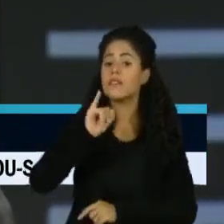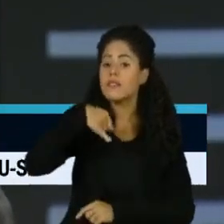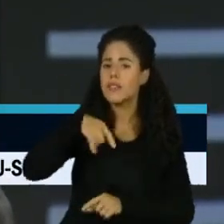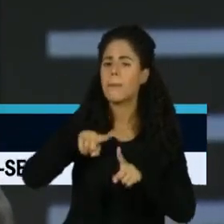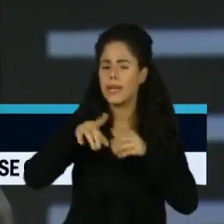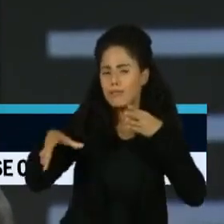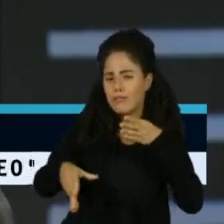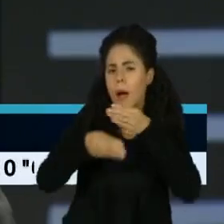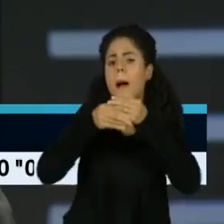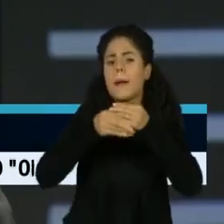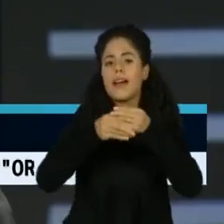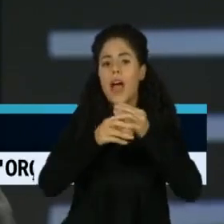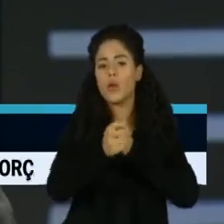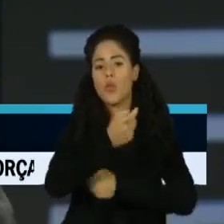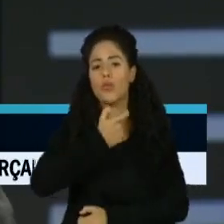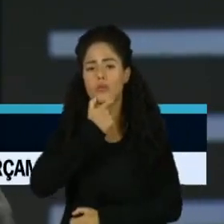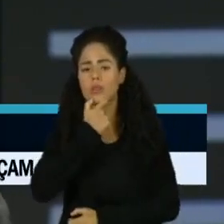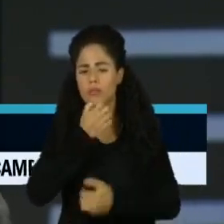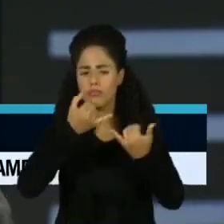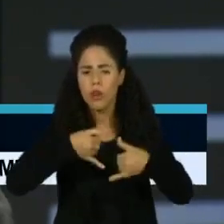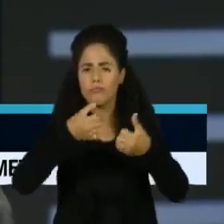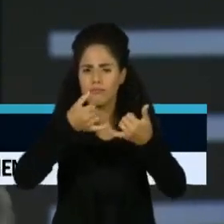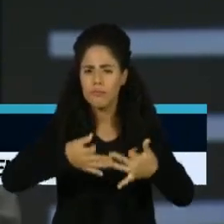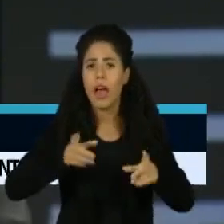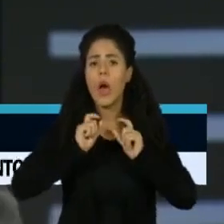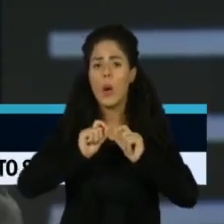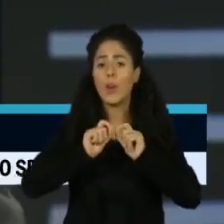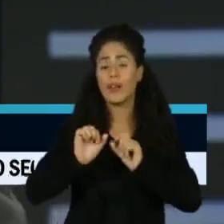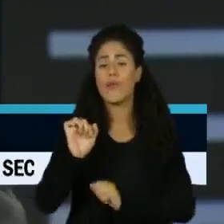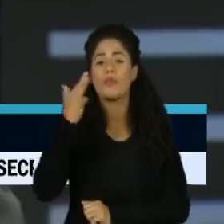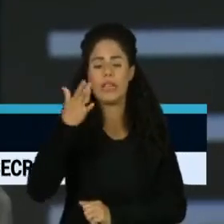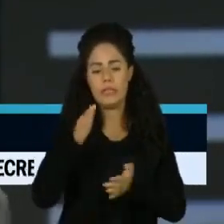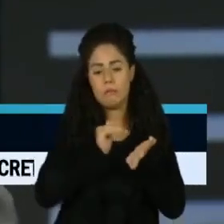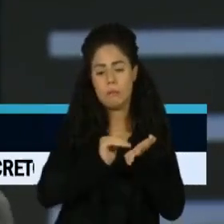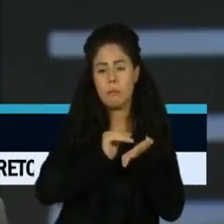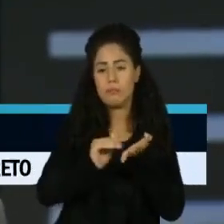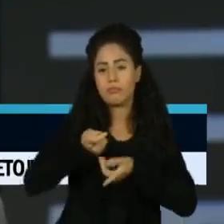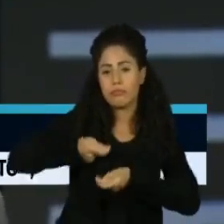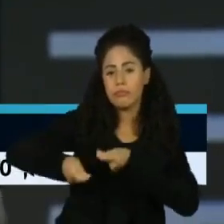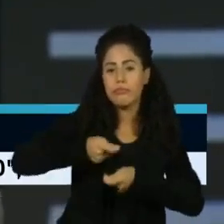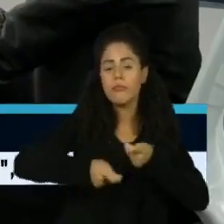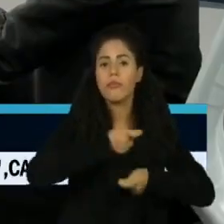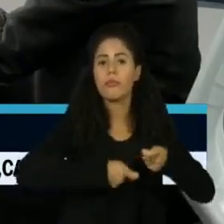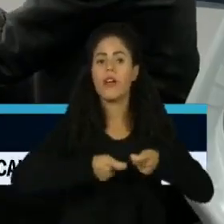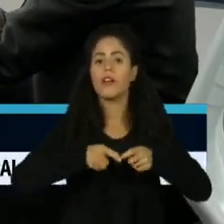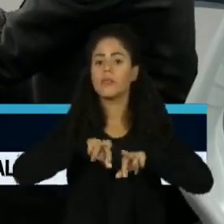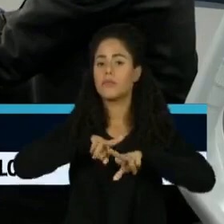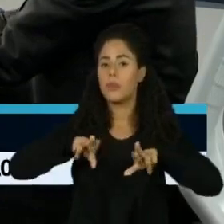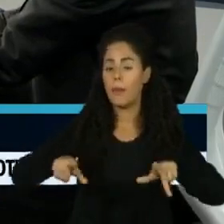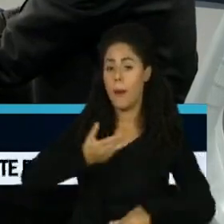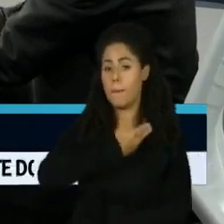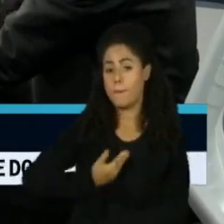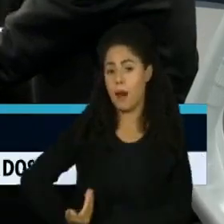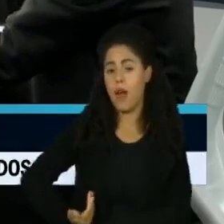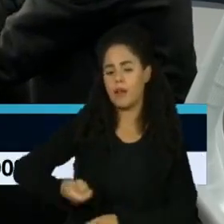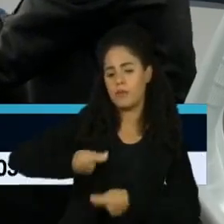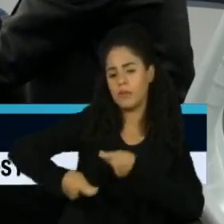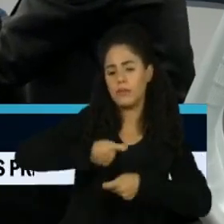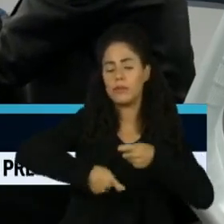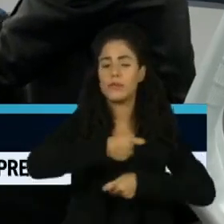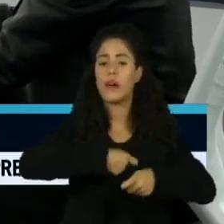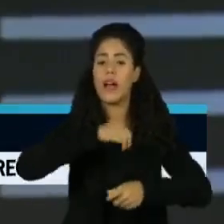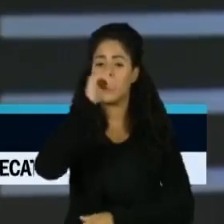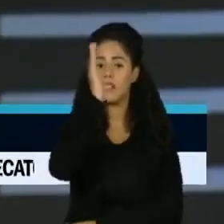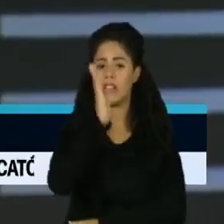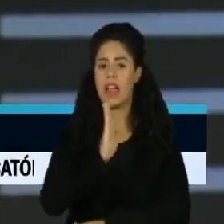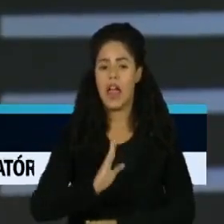uma questão do Sakamoto, porque além dessas barberagens de administração, vamos dizer, dos outros aspectos da política econômica brasileira, falta